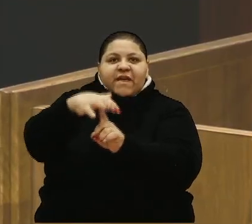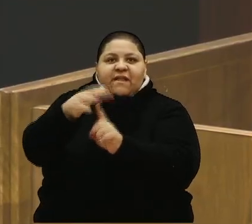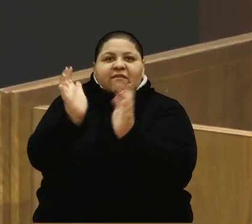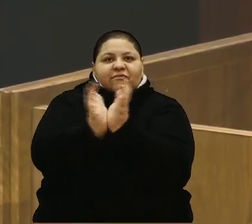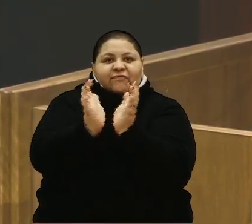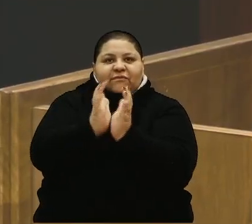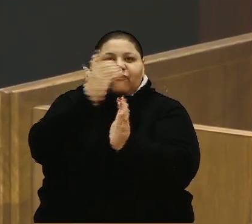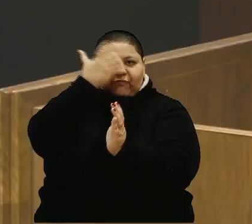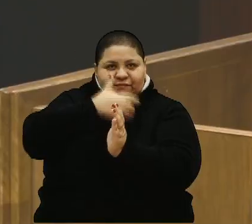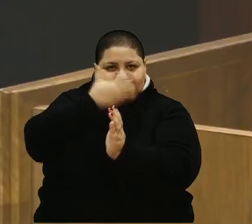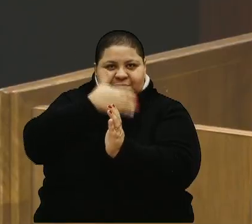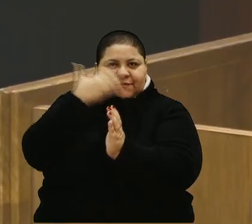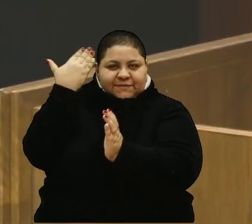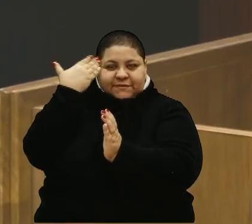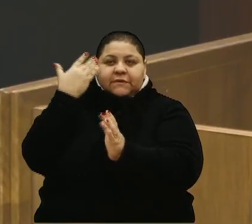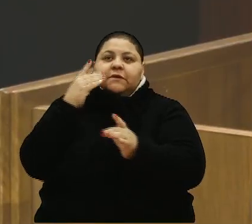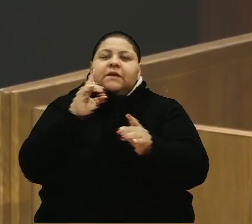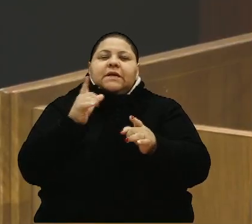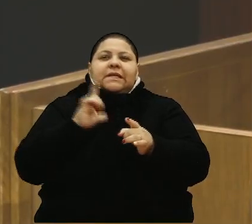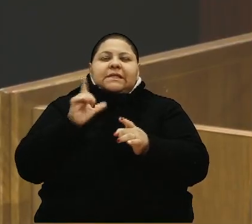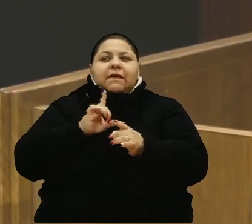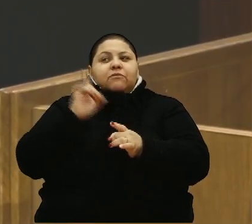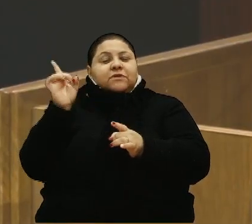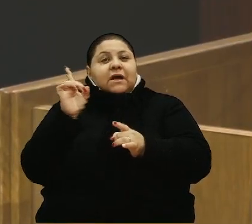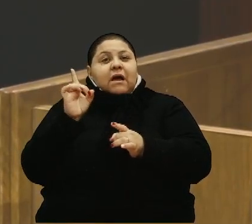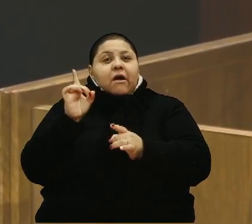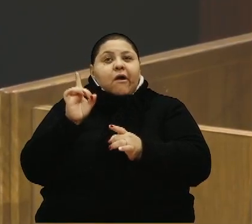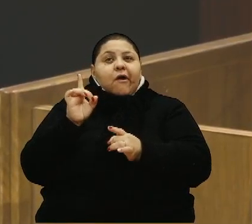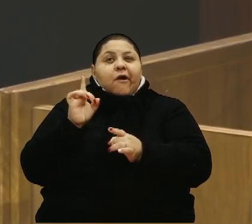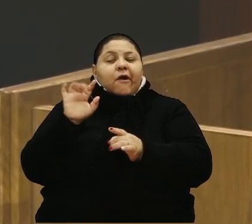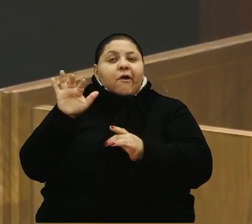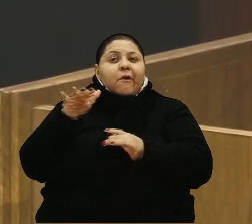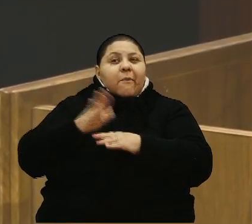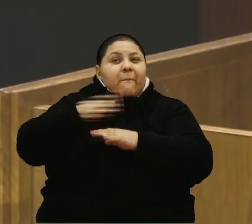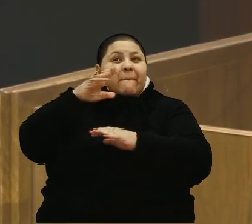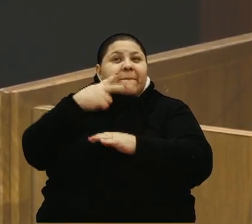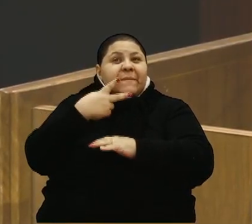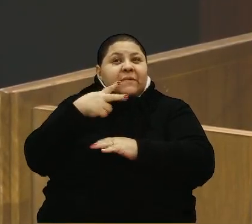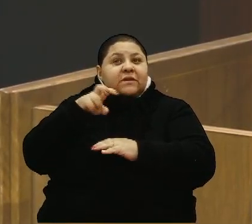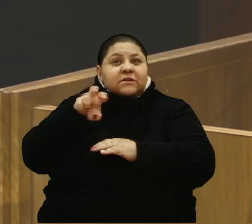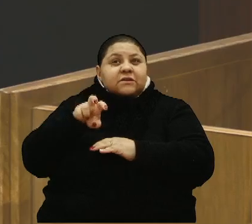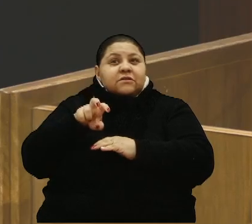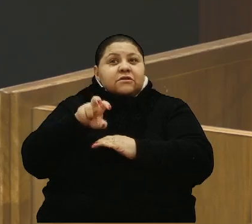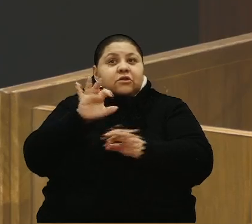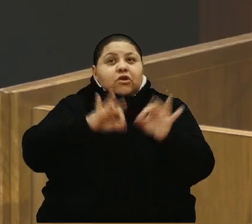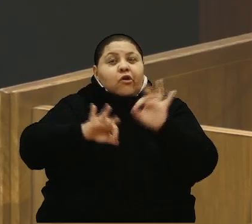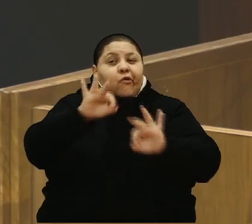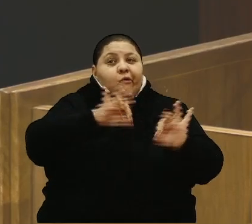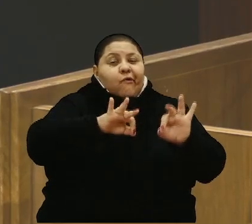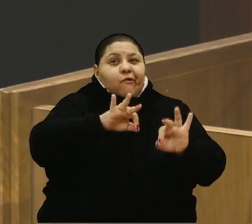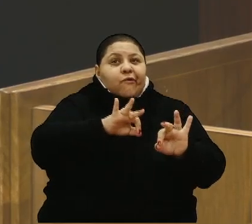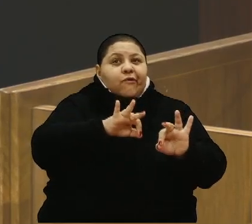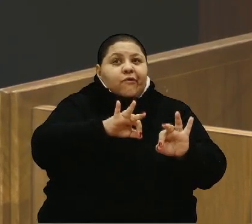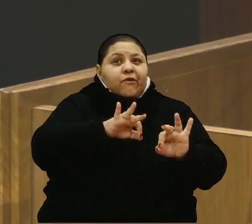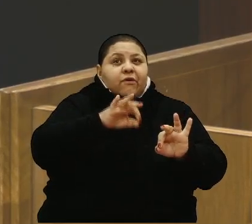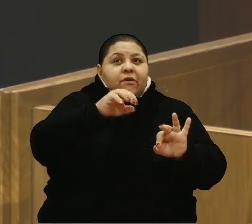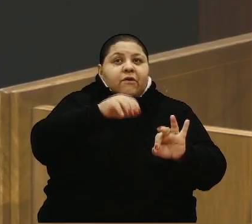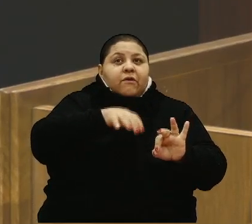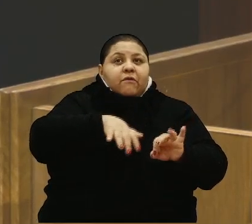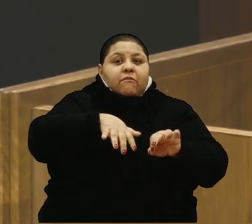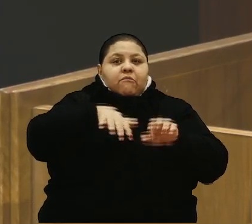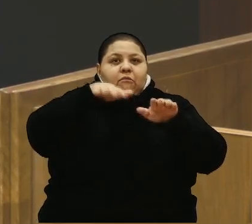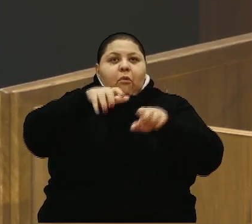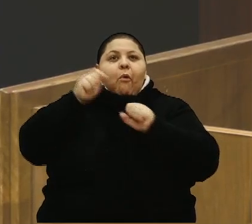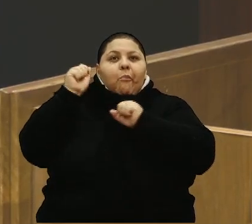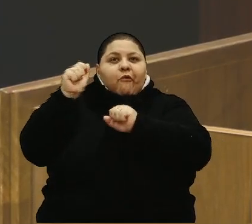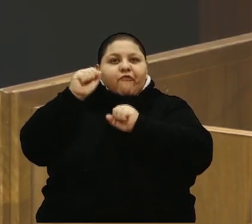especialmente porque nós temos lá uma realidade de mais de 25 assentamentos do MST,